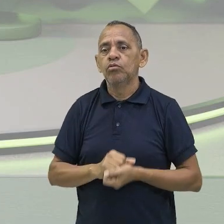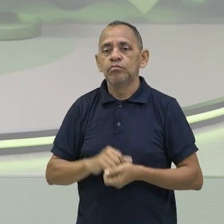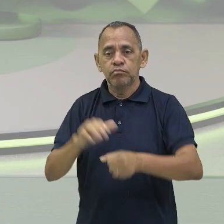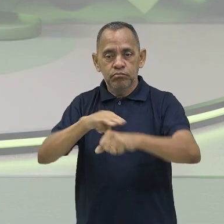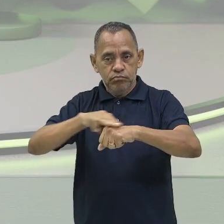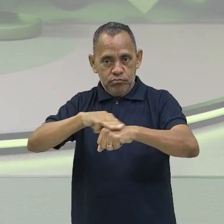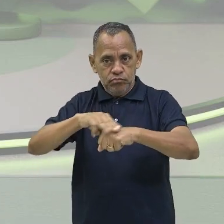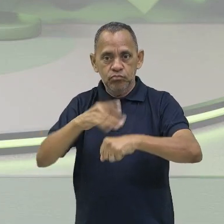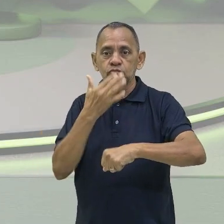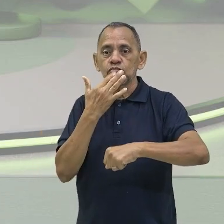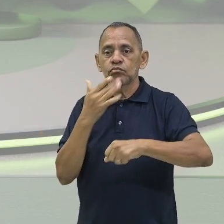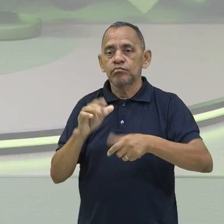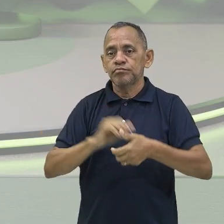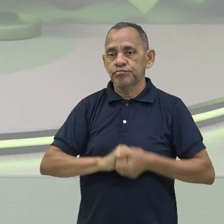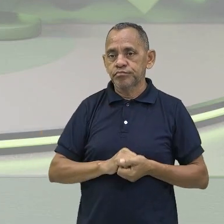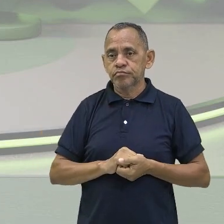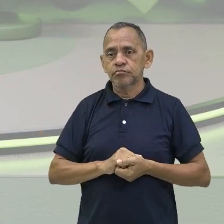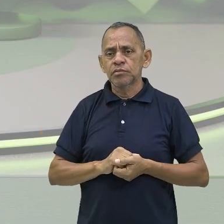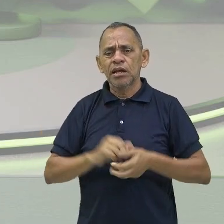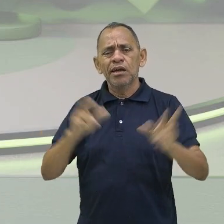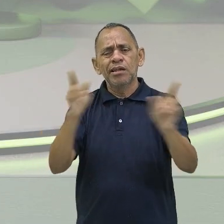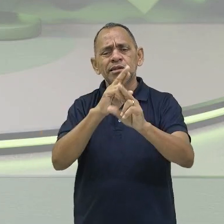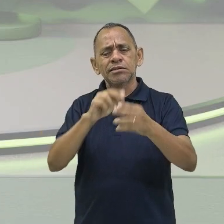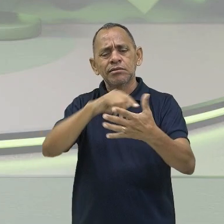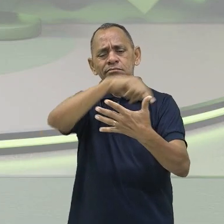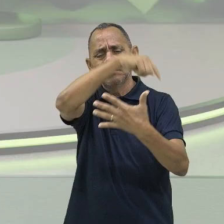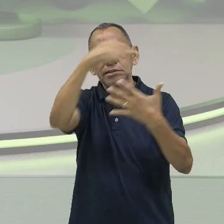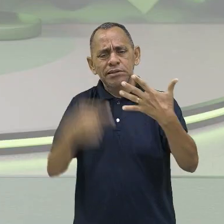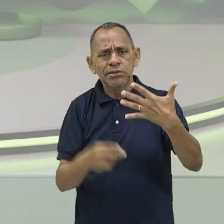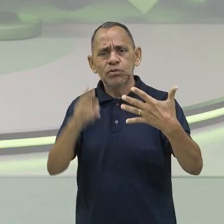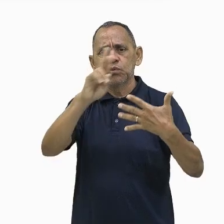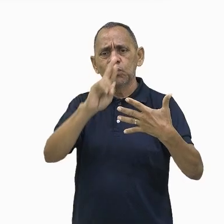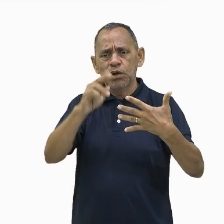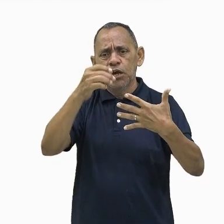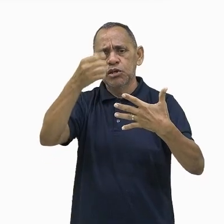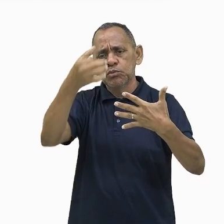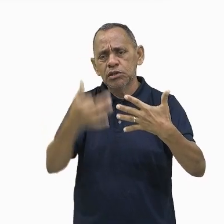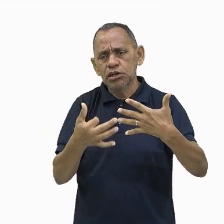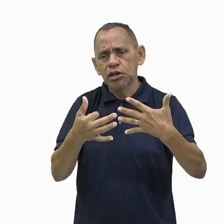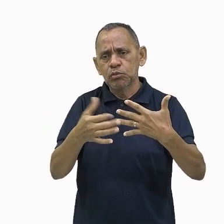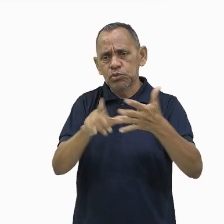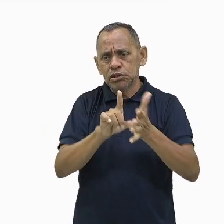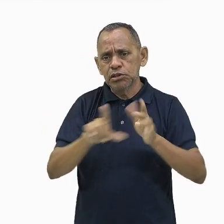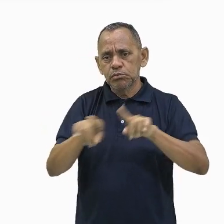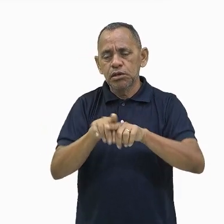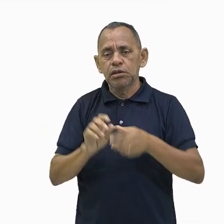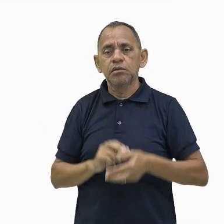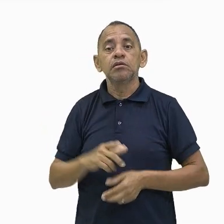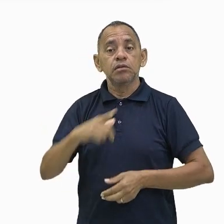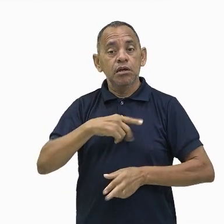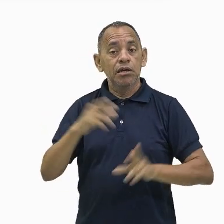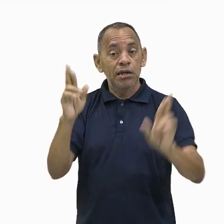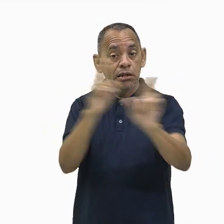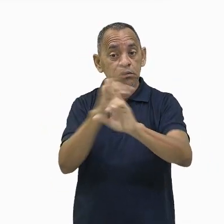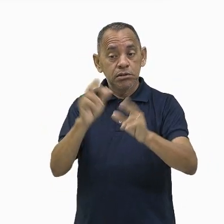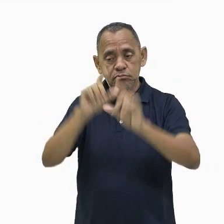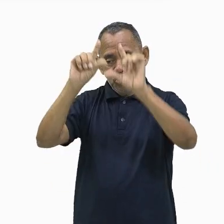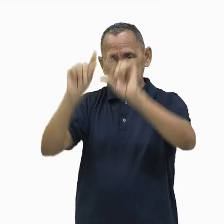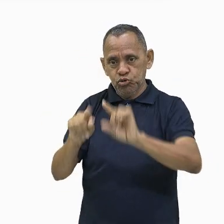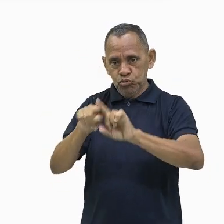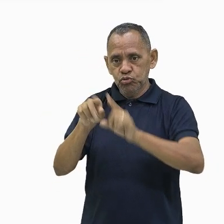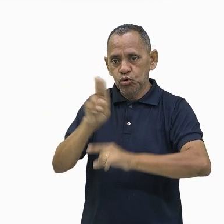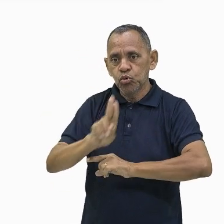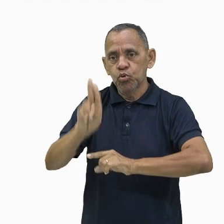a relação entre esses 5 R's que nós acabamos de falar? Eles têm relação, então, com a redução do uso de